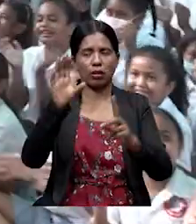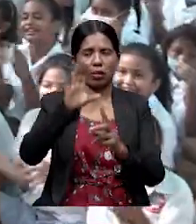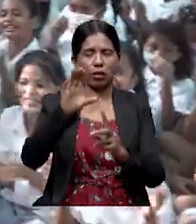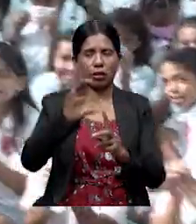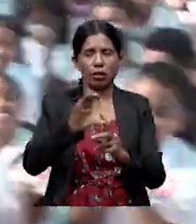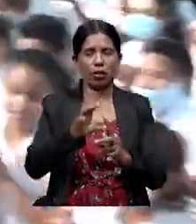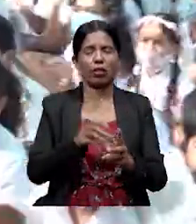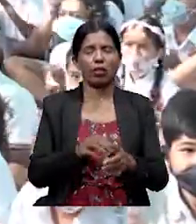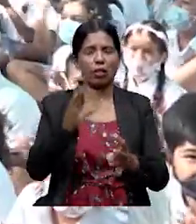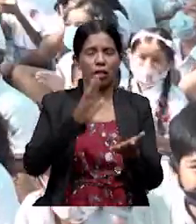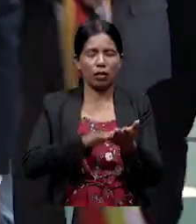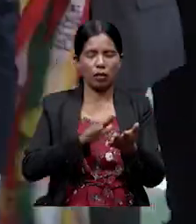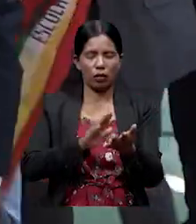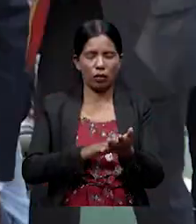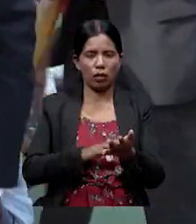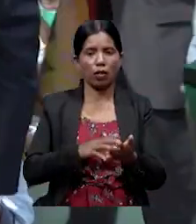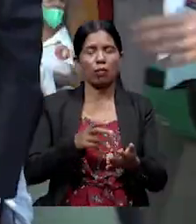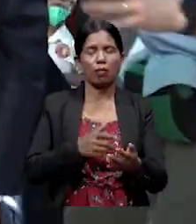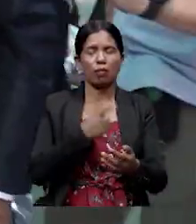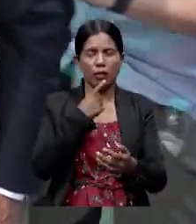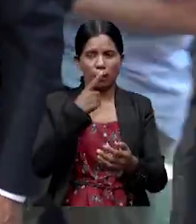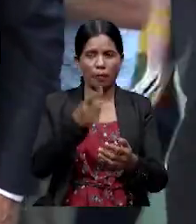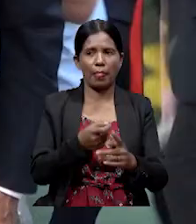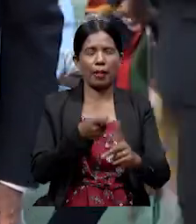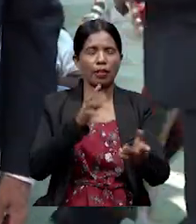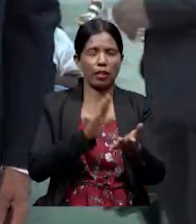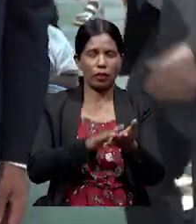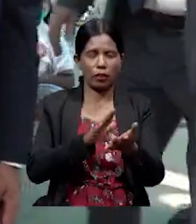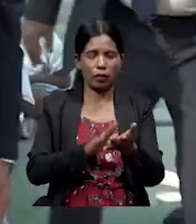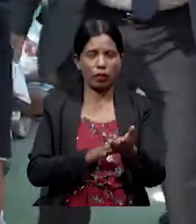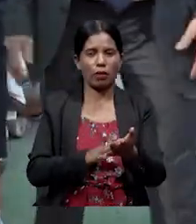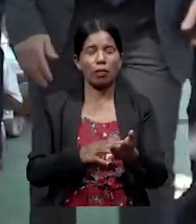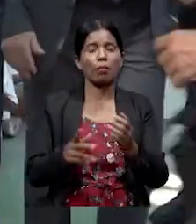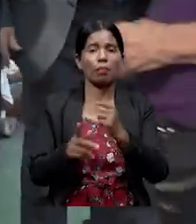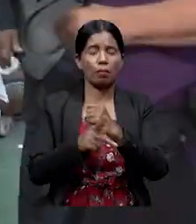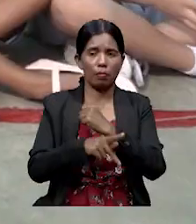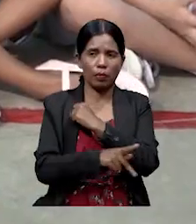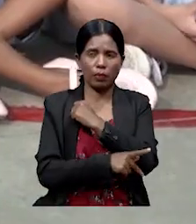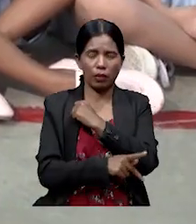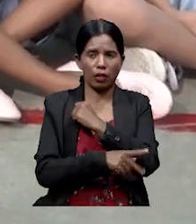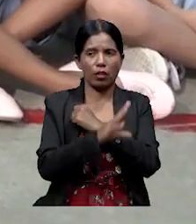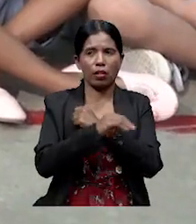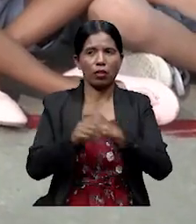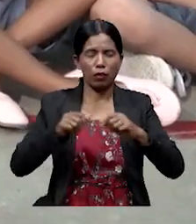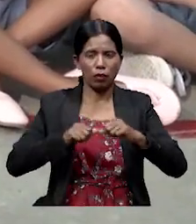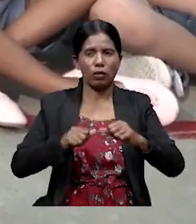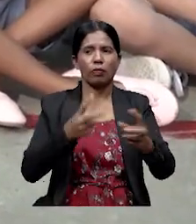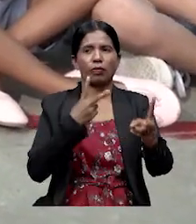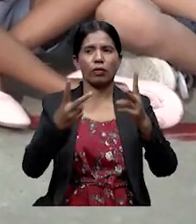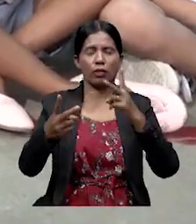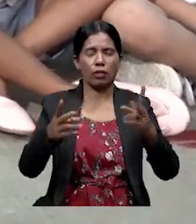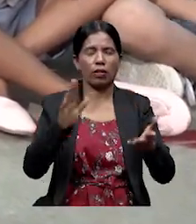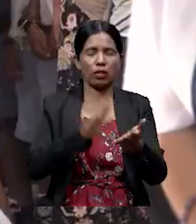na Escola Portuguesa Ruiz Sinati. Hoje a Escola Portuguesa Ruiz Sinati, Presidente da República Portugal, né? Continua a visita à Escola Café